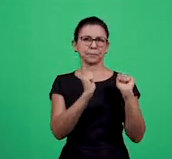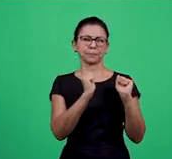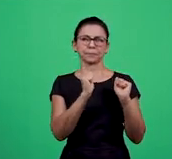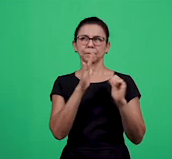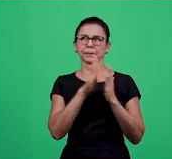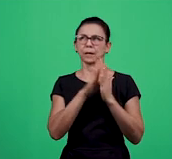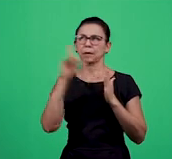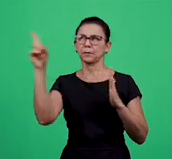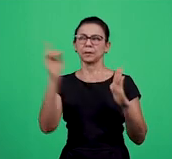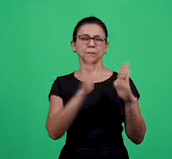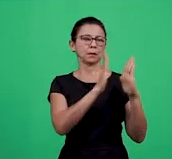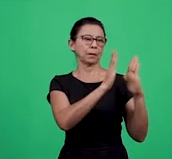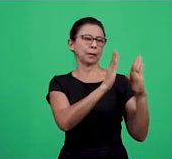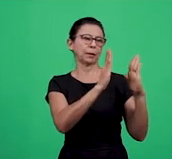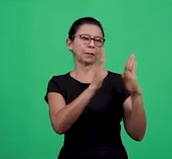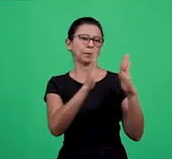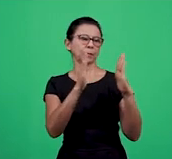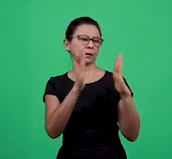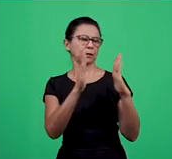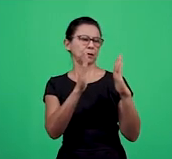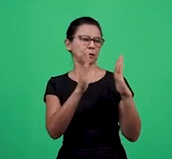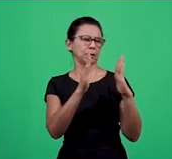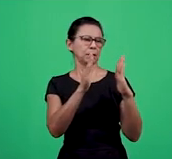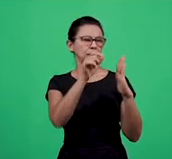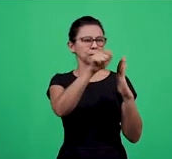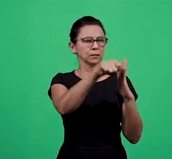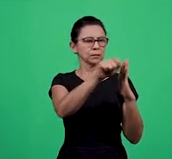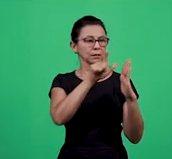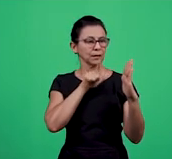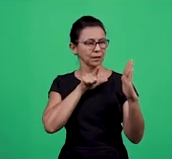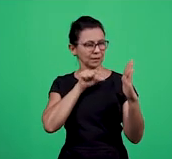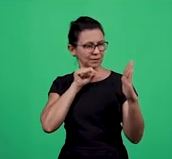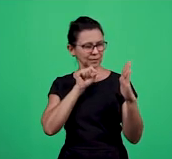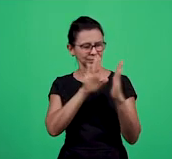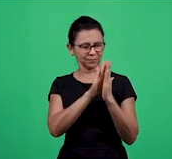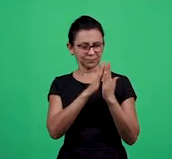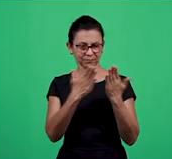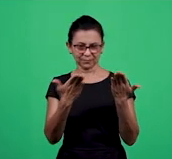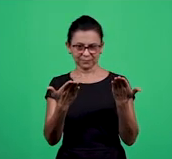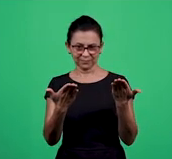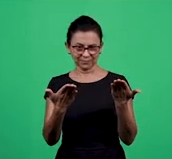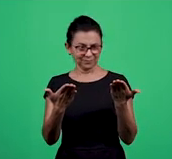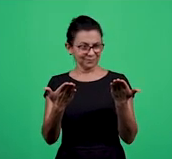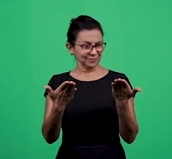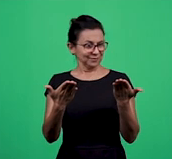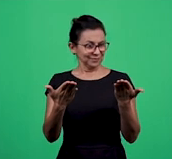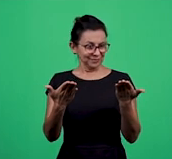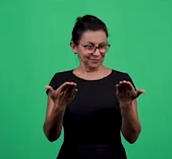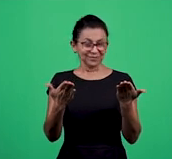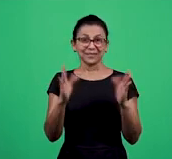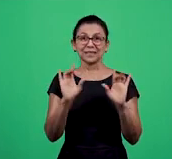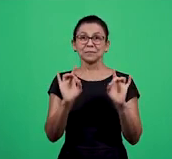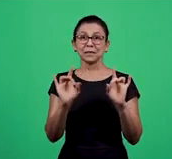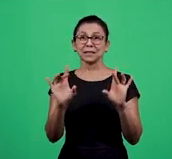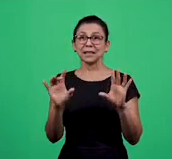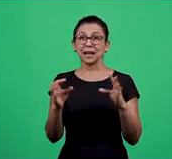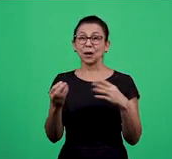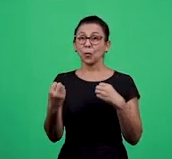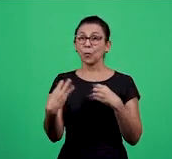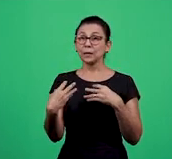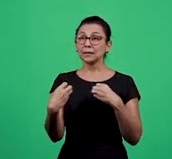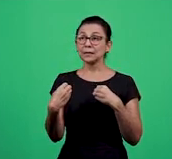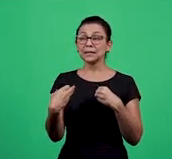é um livro comum. Mas quando a gente abre, lembra, tem muitas riquezas lá dentro.